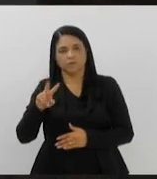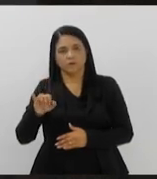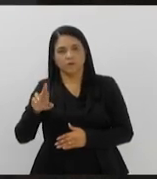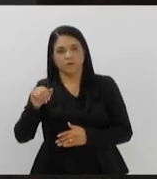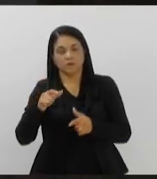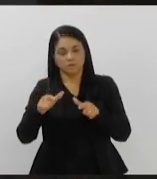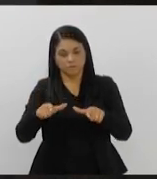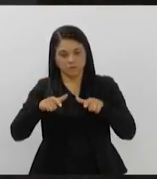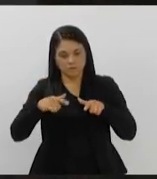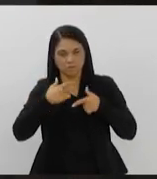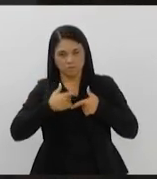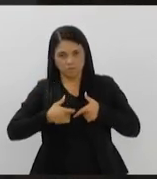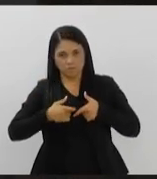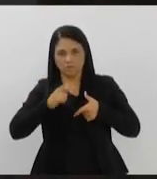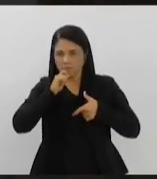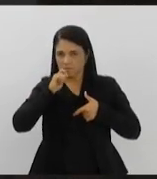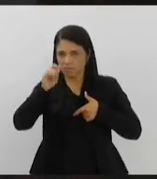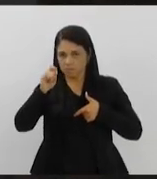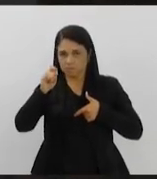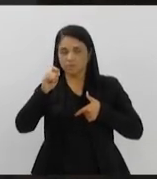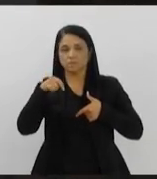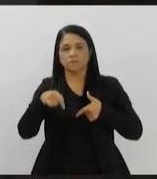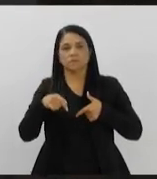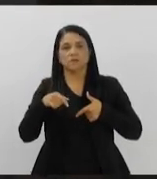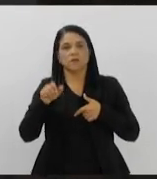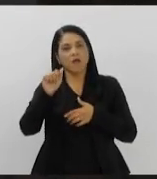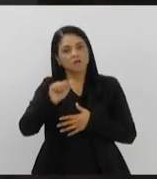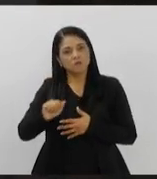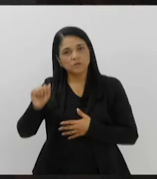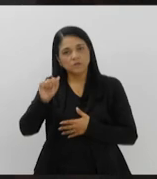medalha Tiradentes e o respectivo diploma à